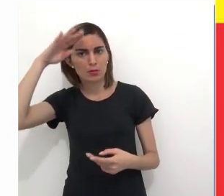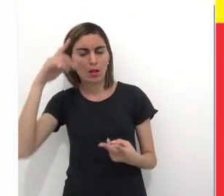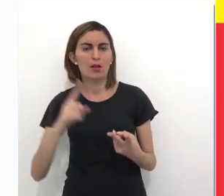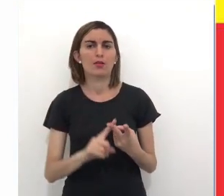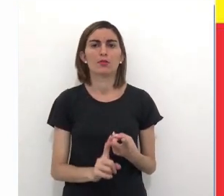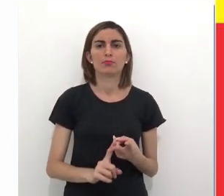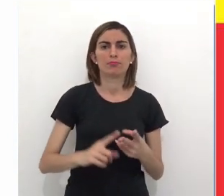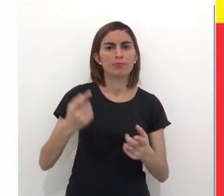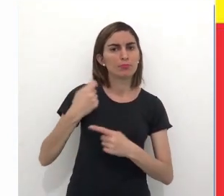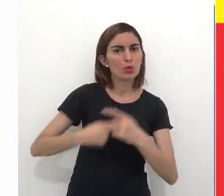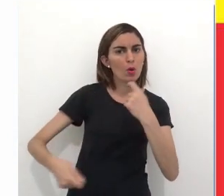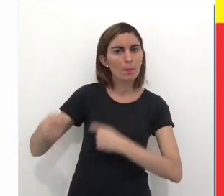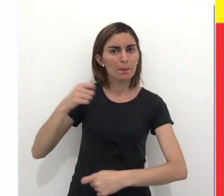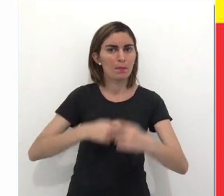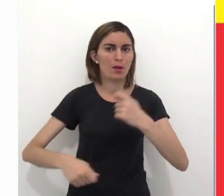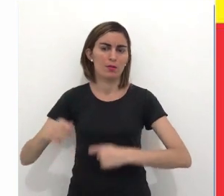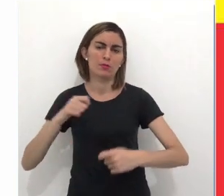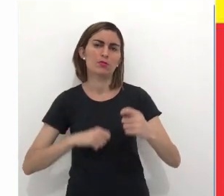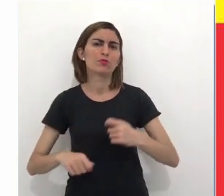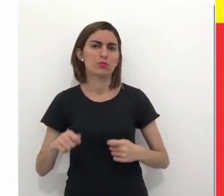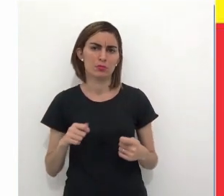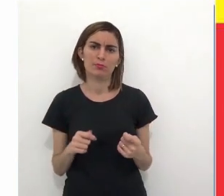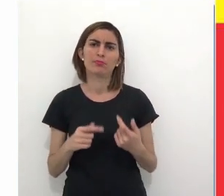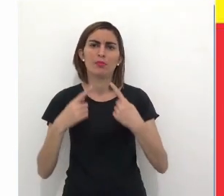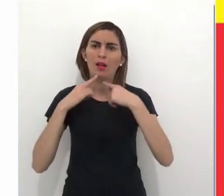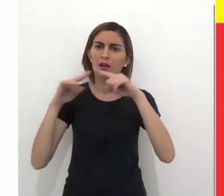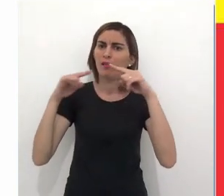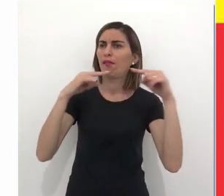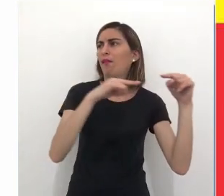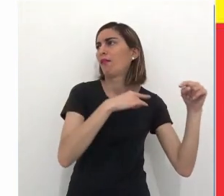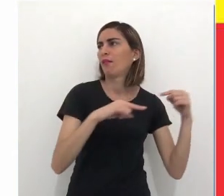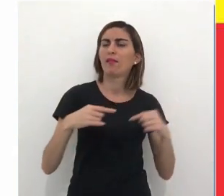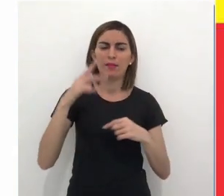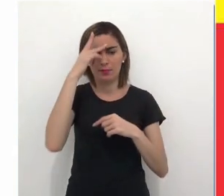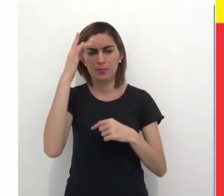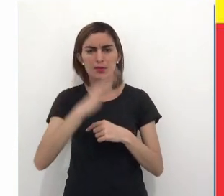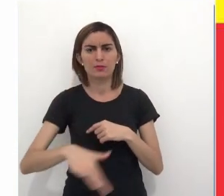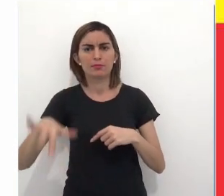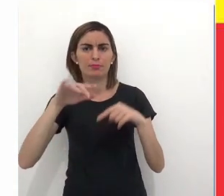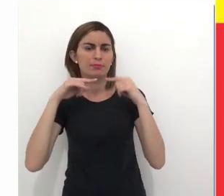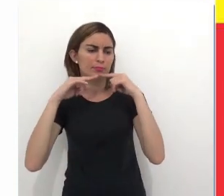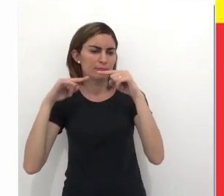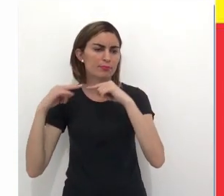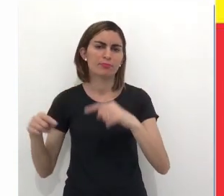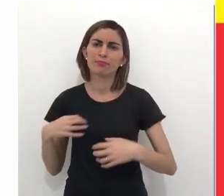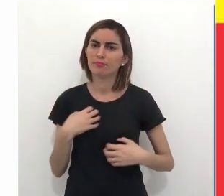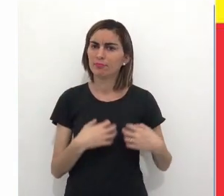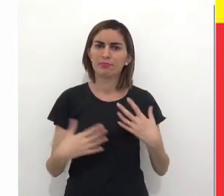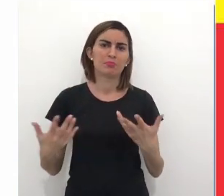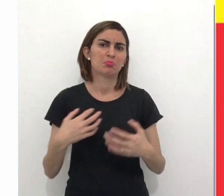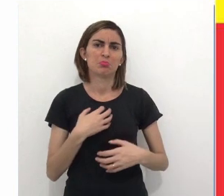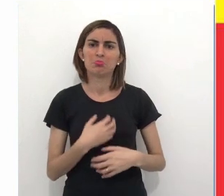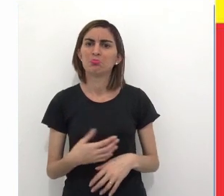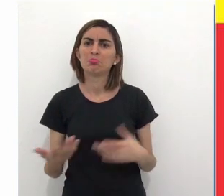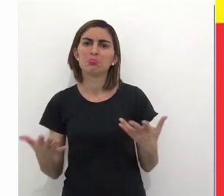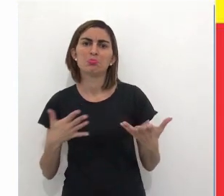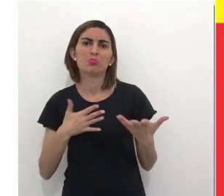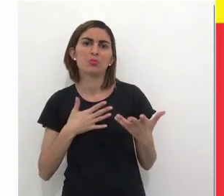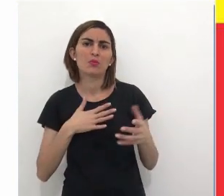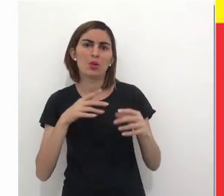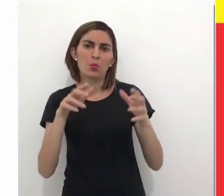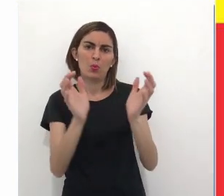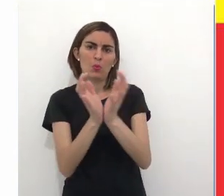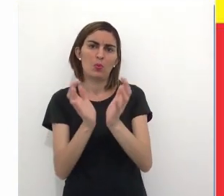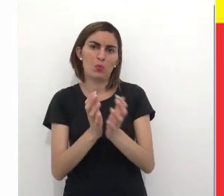militares e no comércio. Então havia uma insatisfação muito grande, descontentamento, né, pelos cargos ocupados